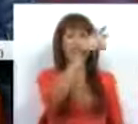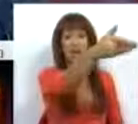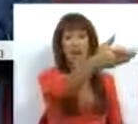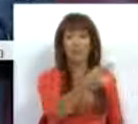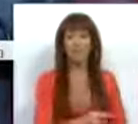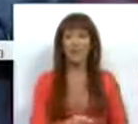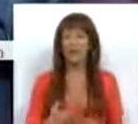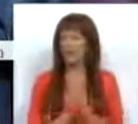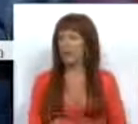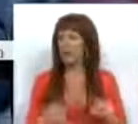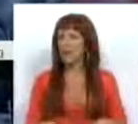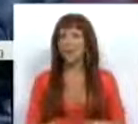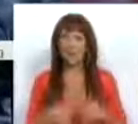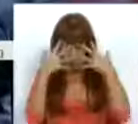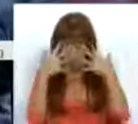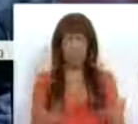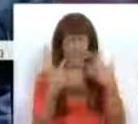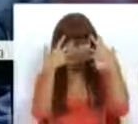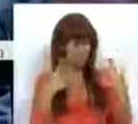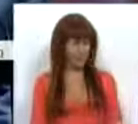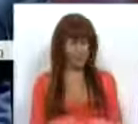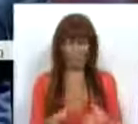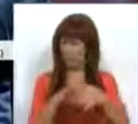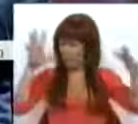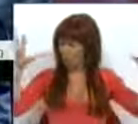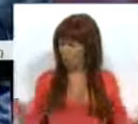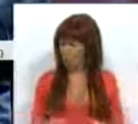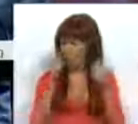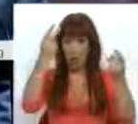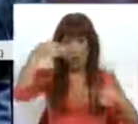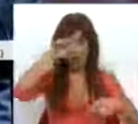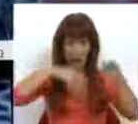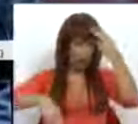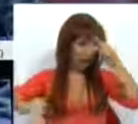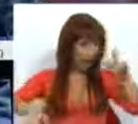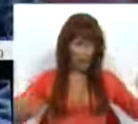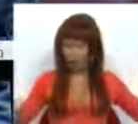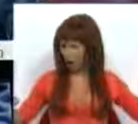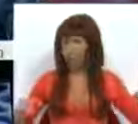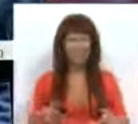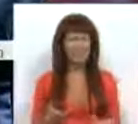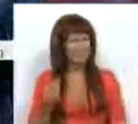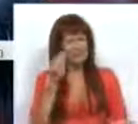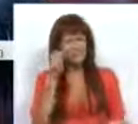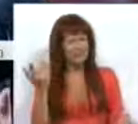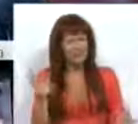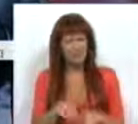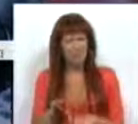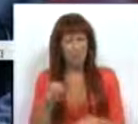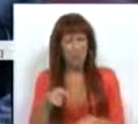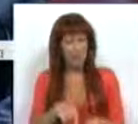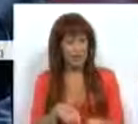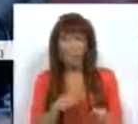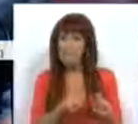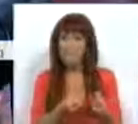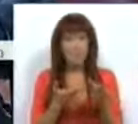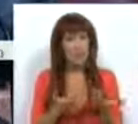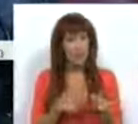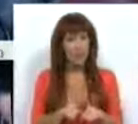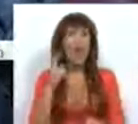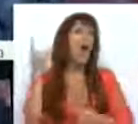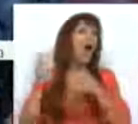Socialista, carregado de perplexidades, contradições e equívocos, que são de resto incontornáveis quando nestas